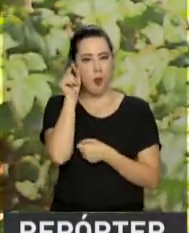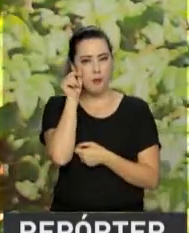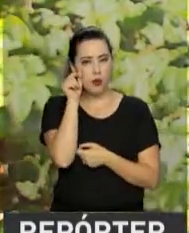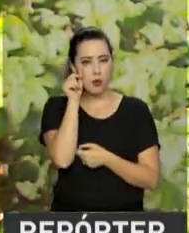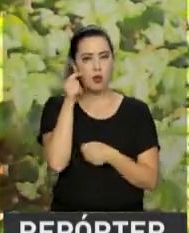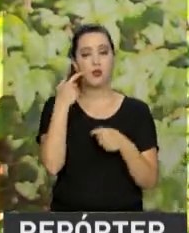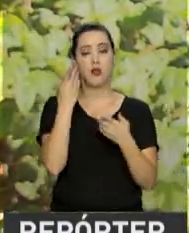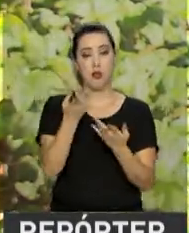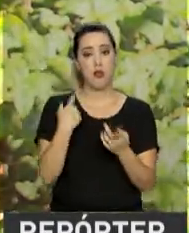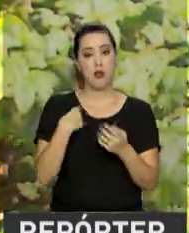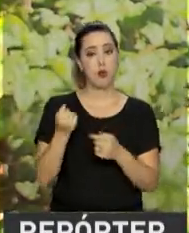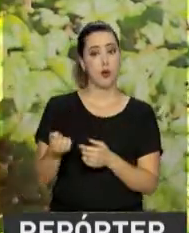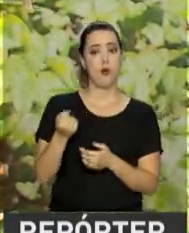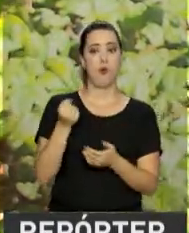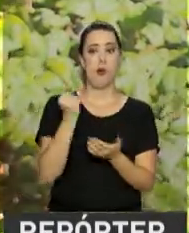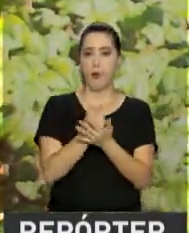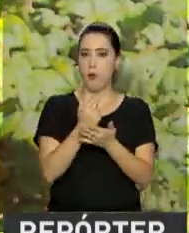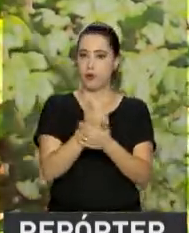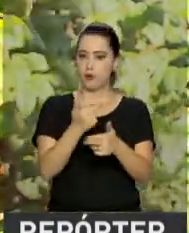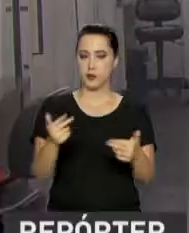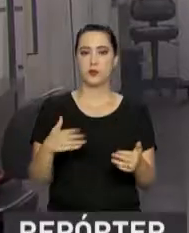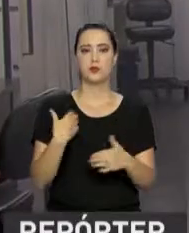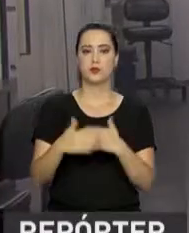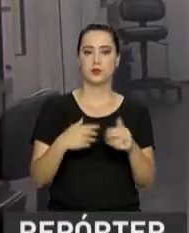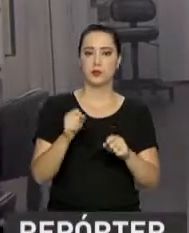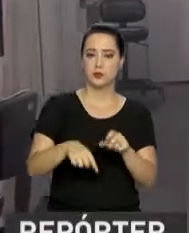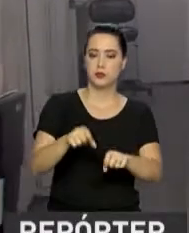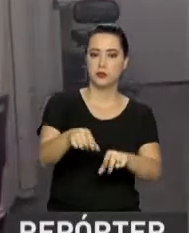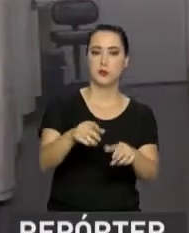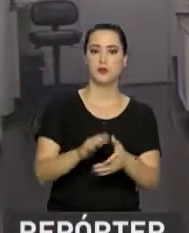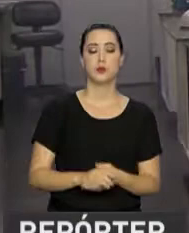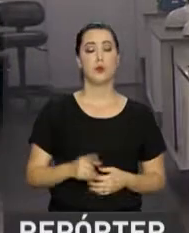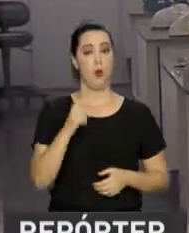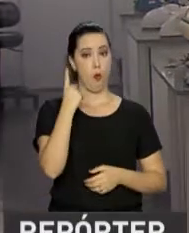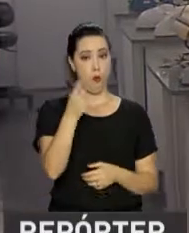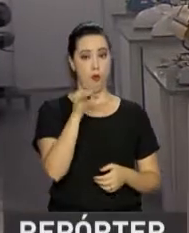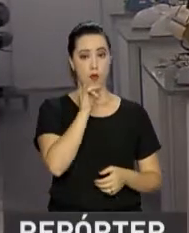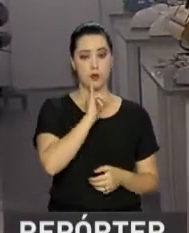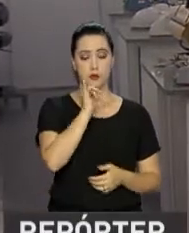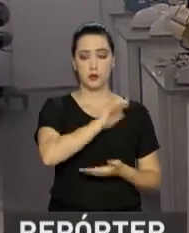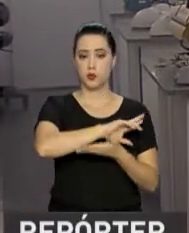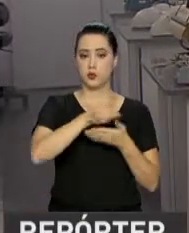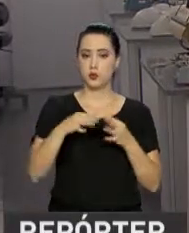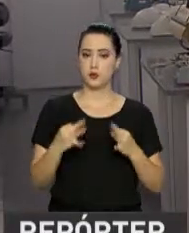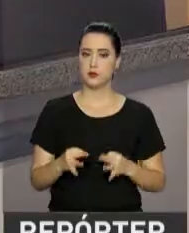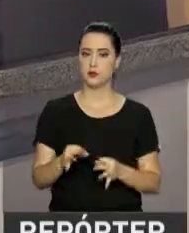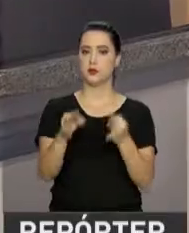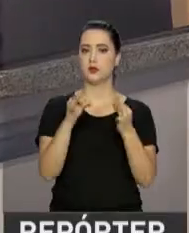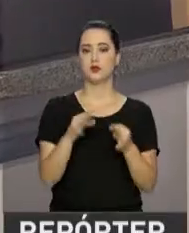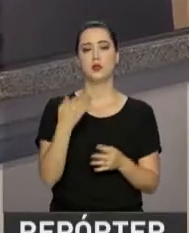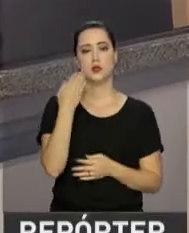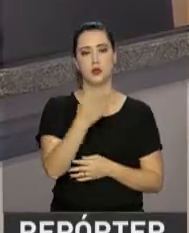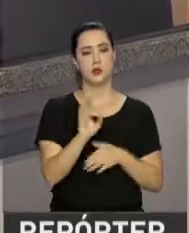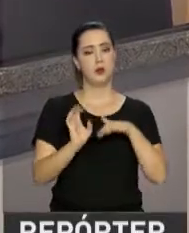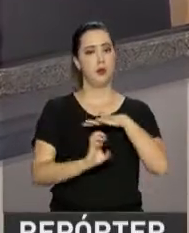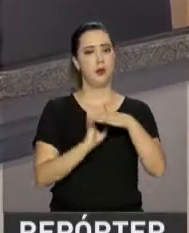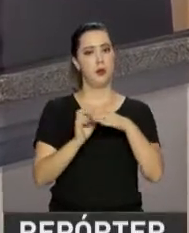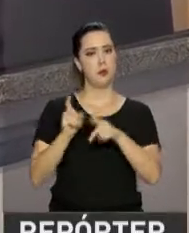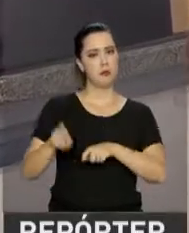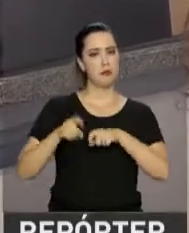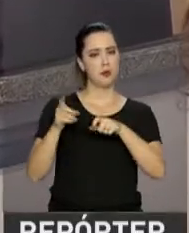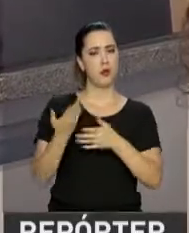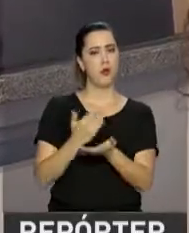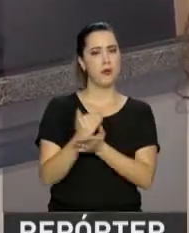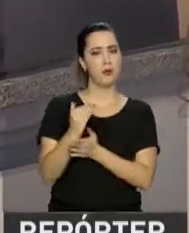contra a mata como pra poder começar a plantar esse é apenas um exemplo das diversas tecnologias que a embrapa desenvolveu desde